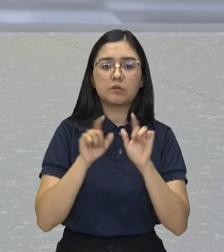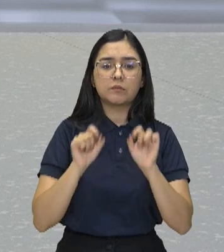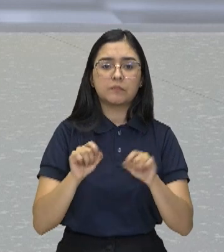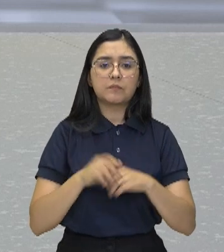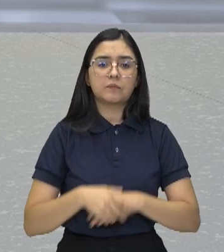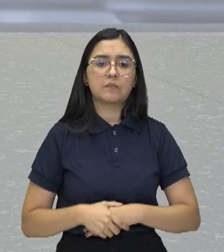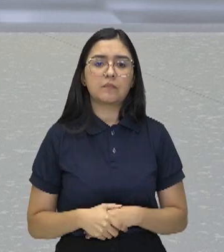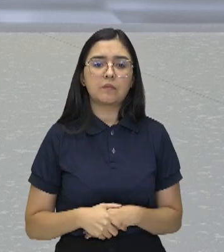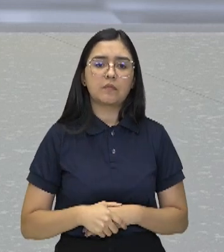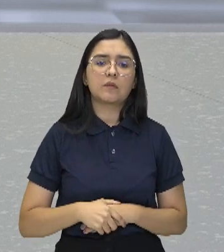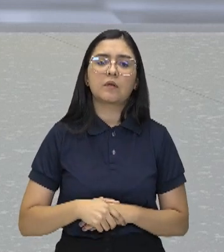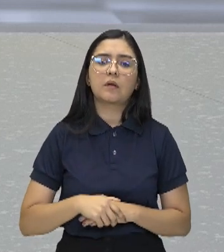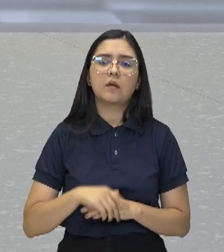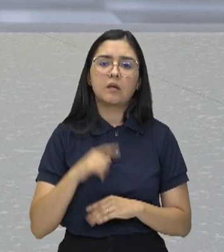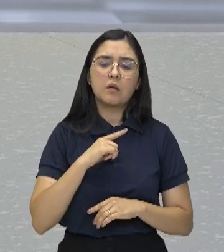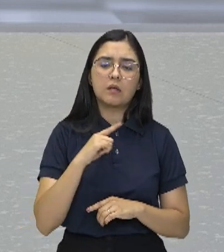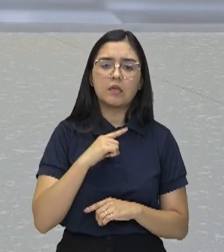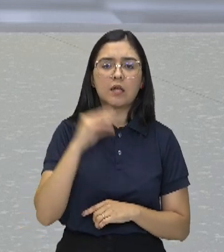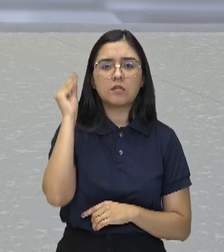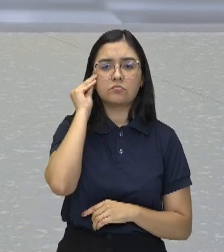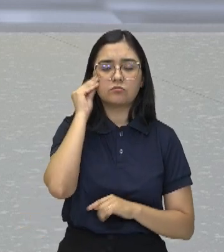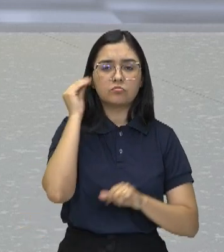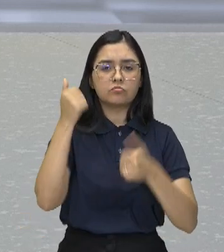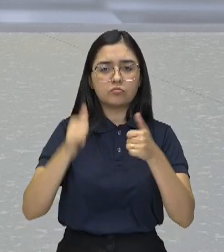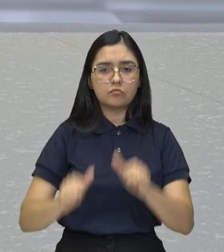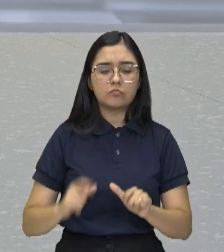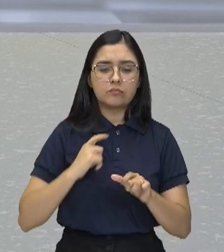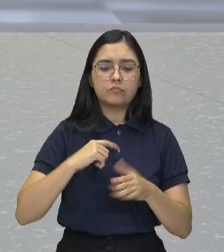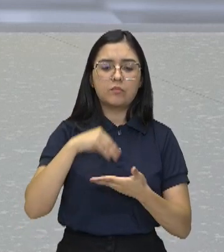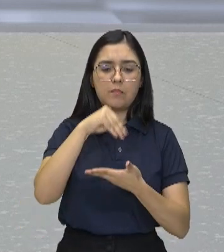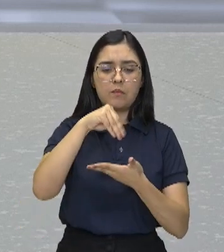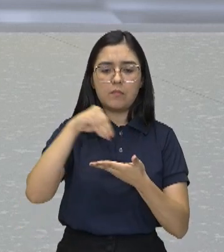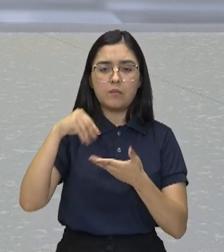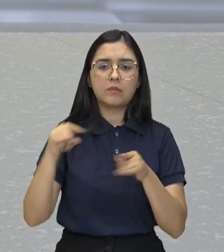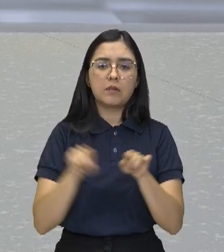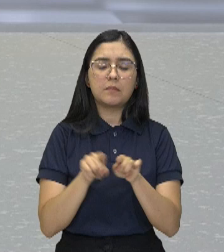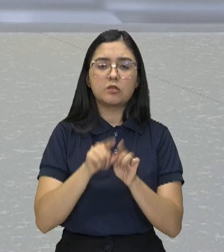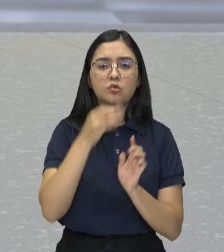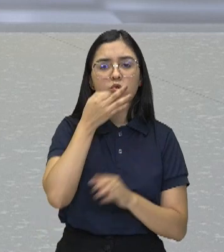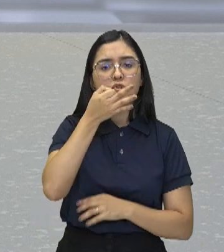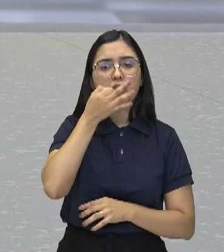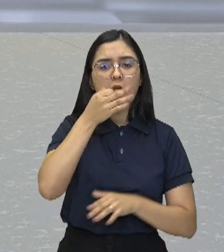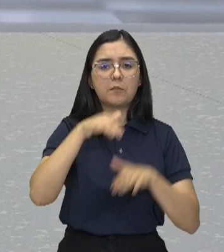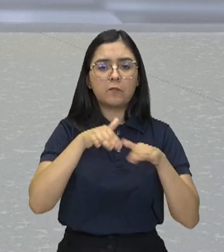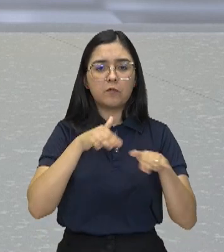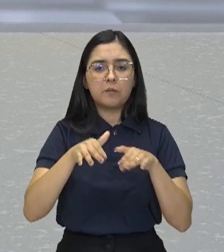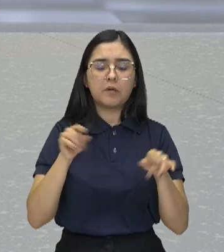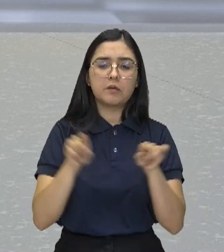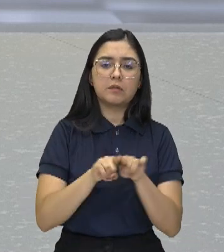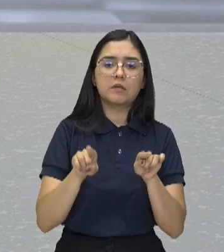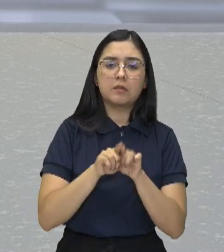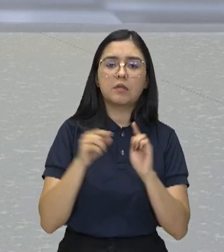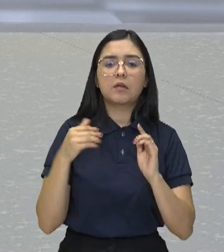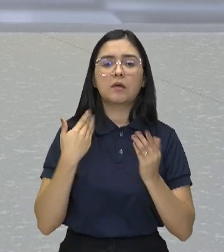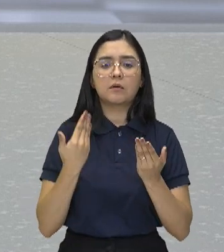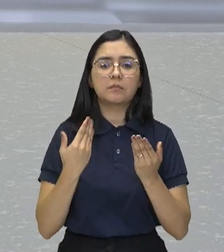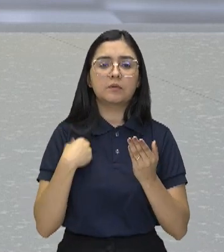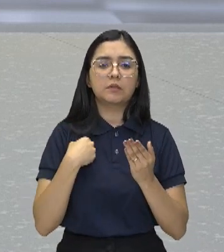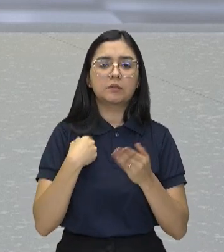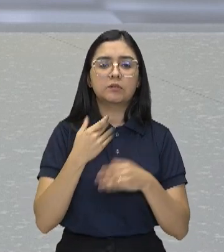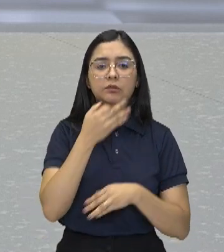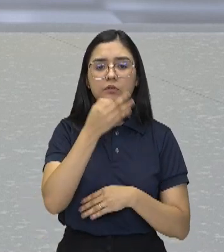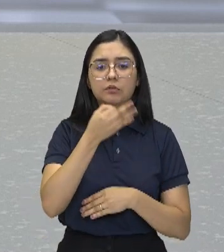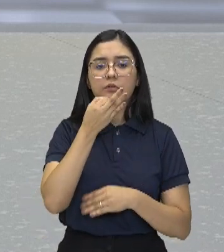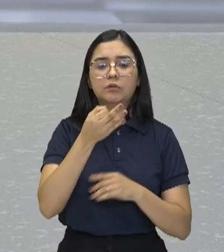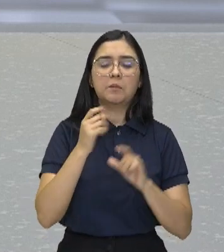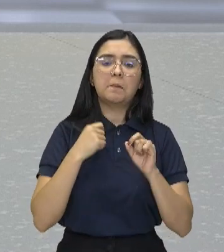xadrez, programas que analisam posições e sugerem movimentos, e bancos de dados de partidas, que ajudam os enxadristas a